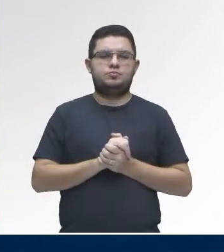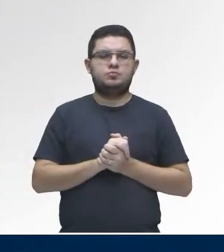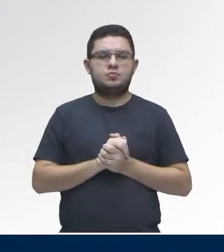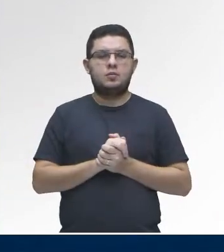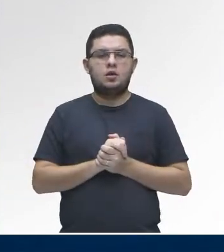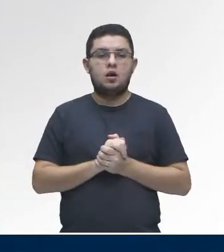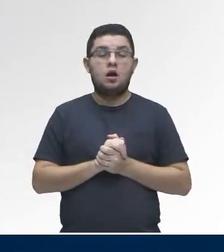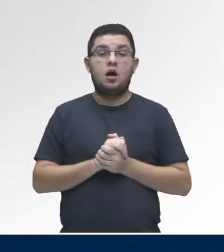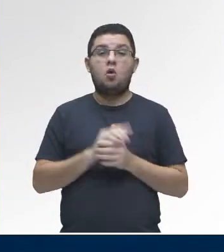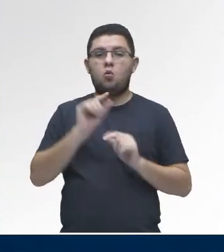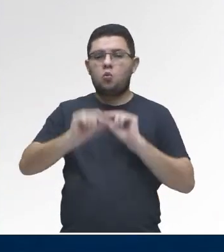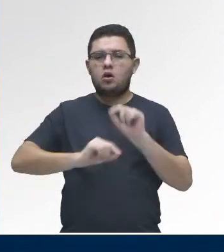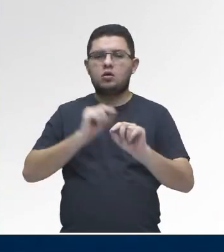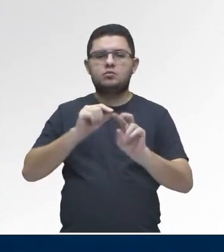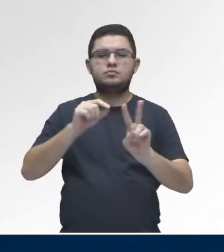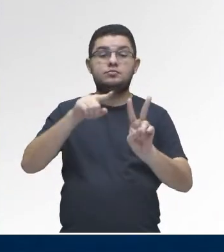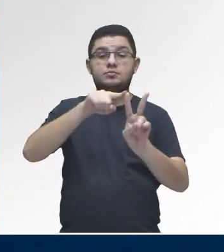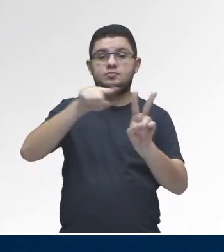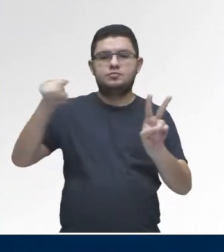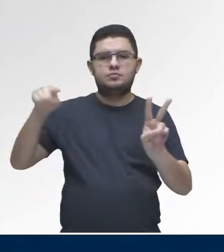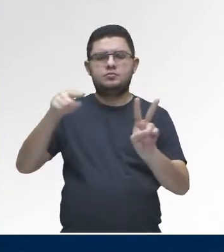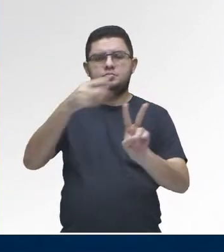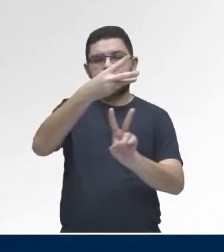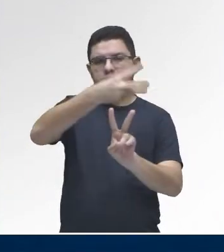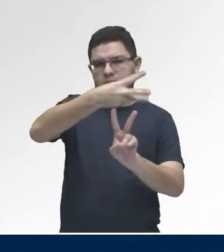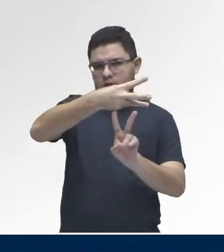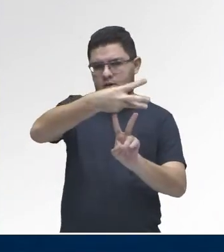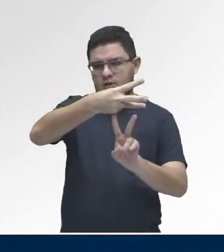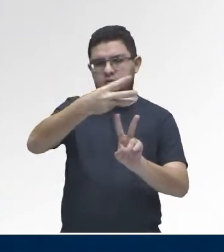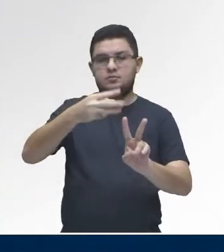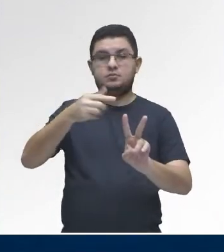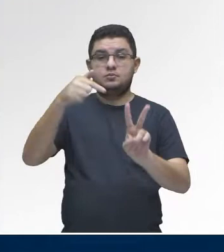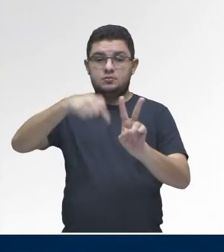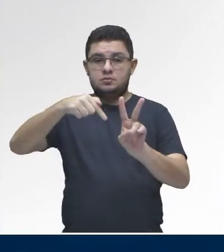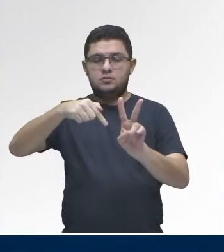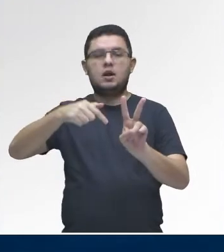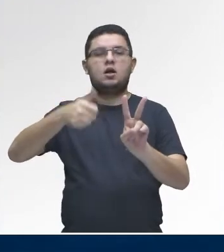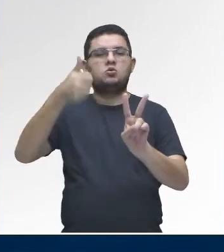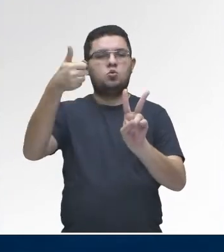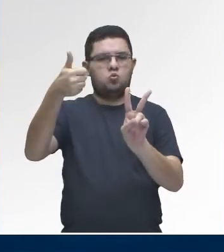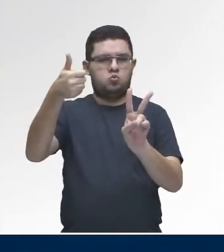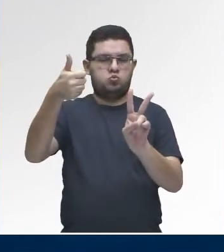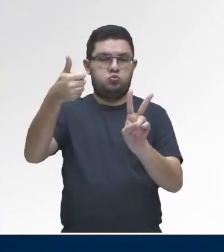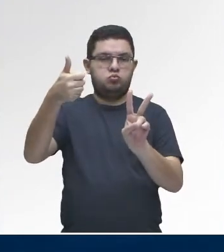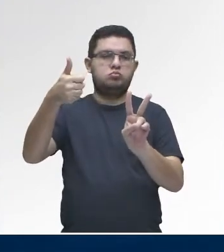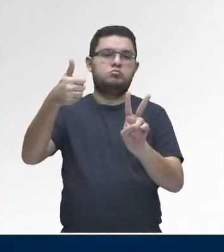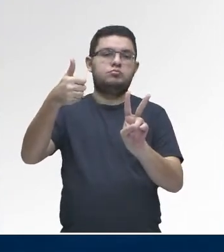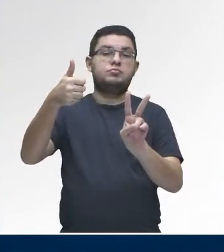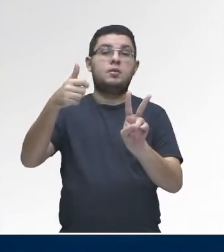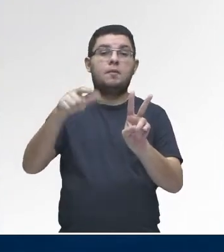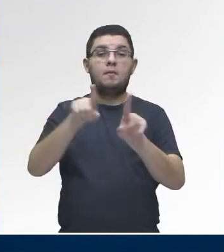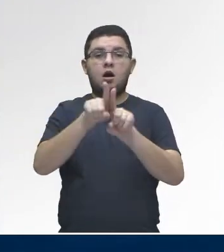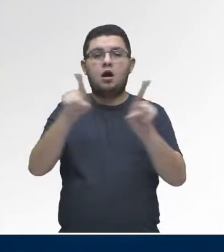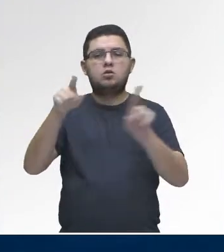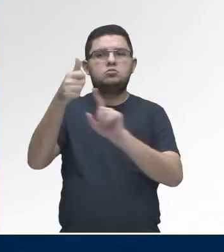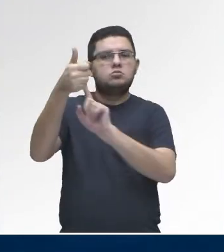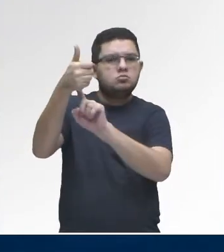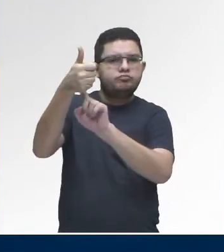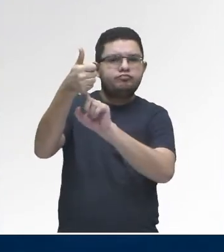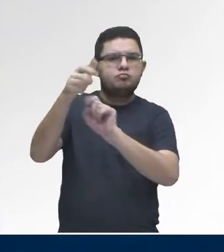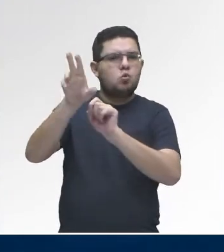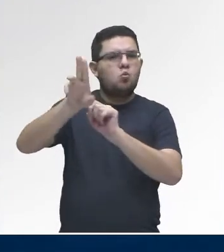gente reescrever tudo isso, a gente vai ter uma raiz, agora a raiz tem o índice